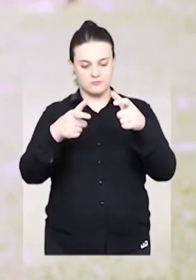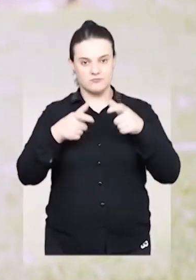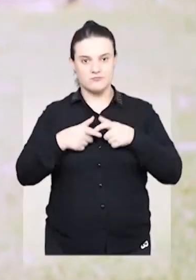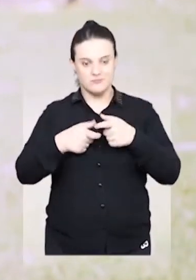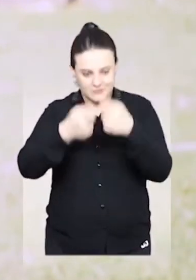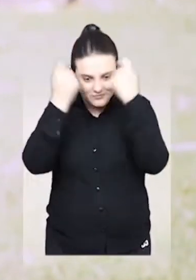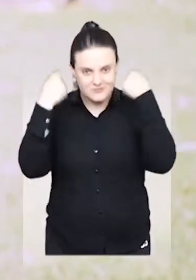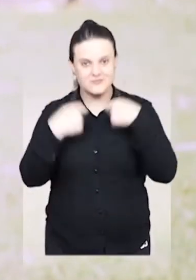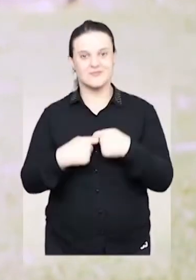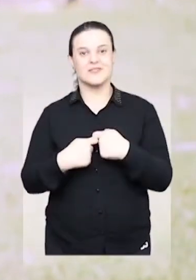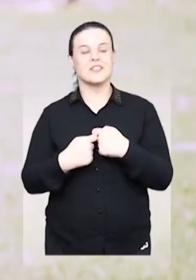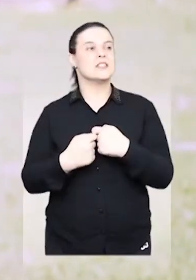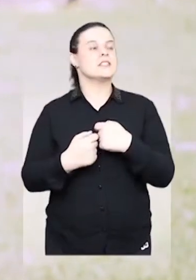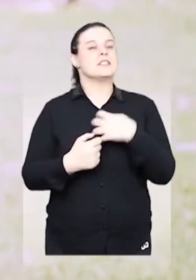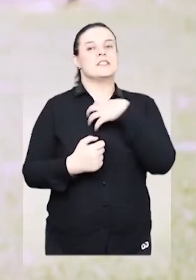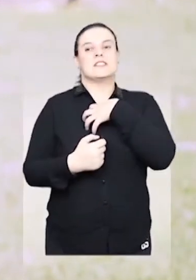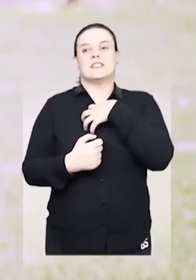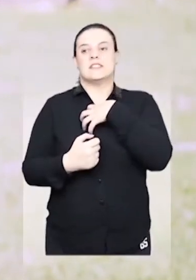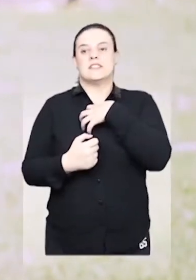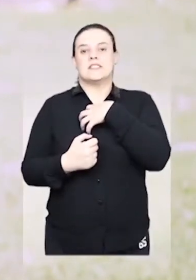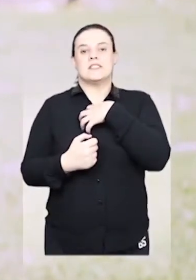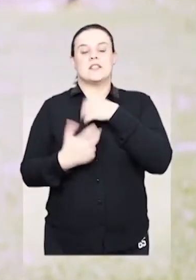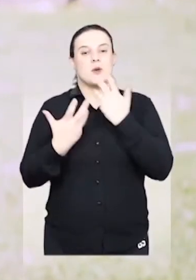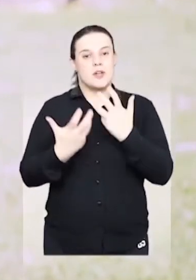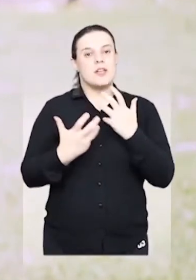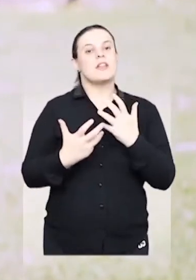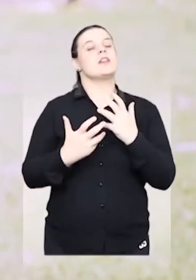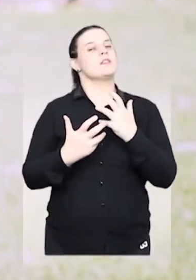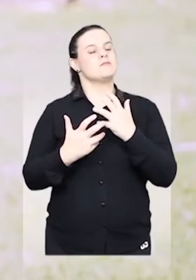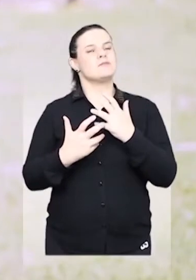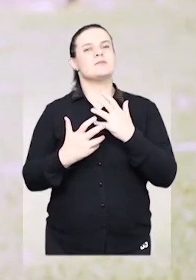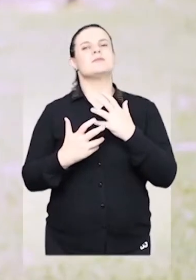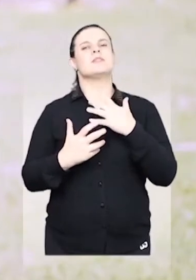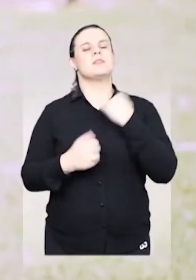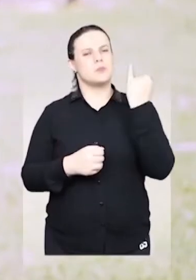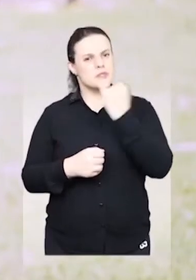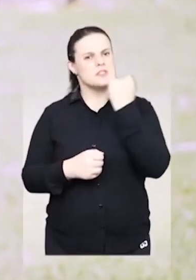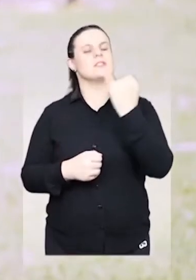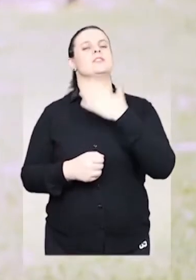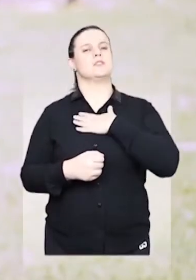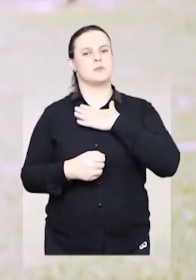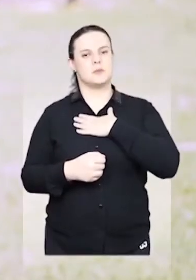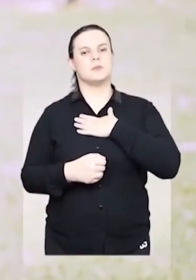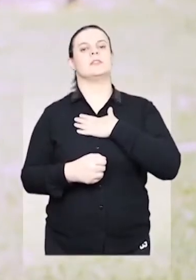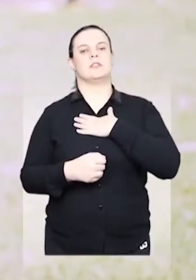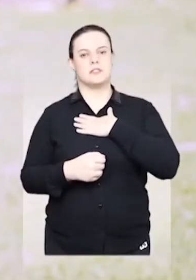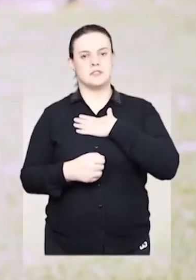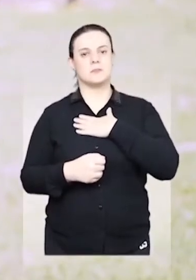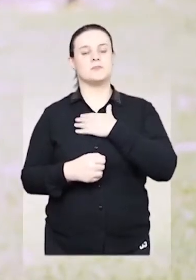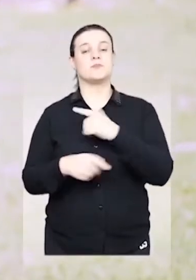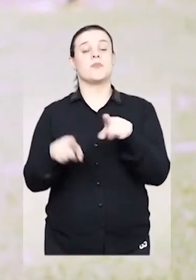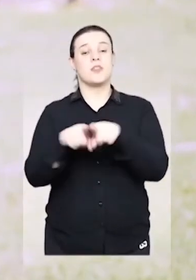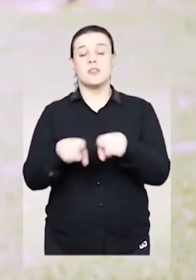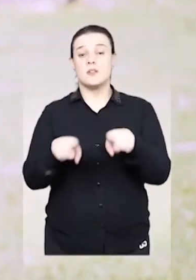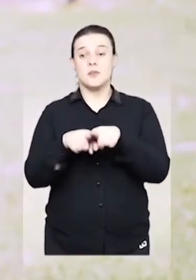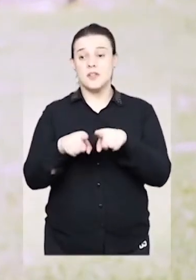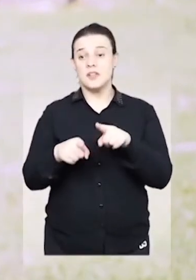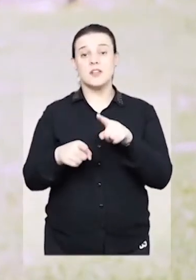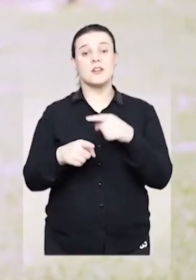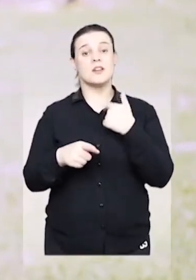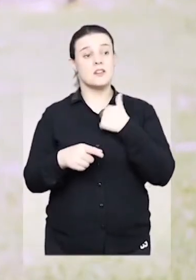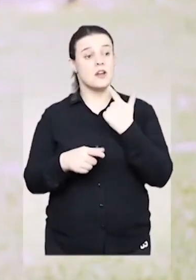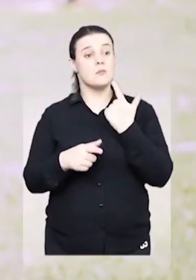seria algo muito, muito, muito significativo e